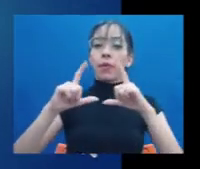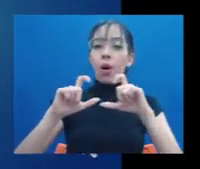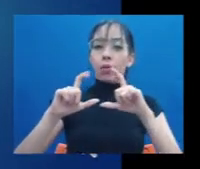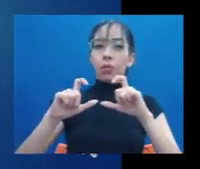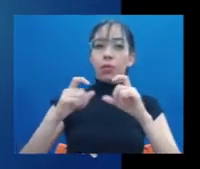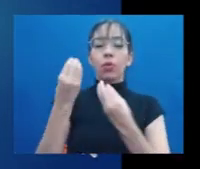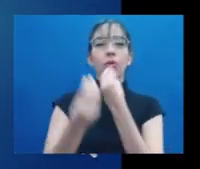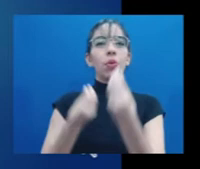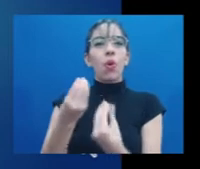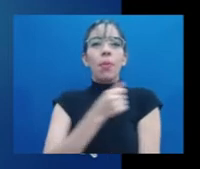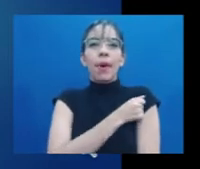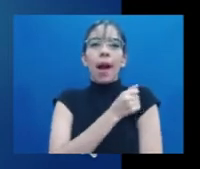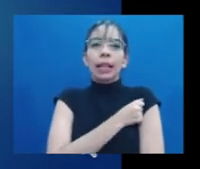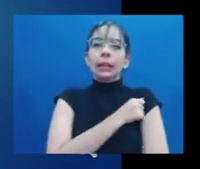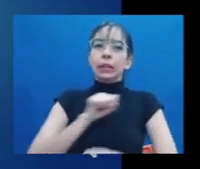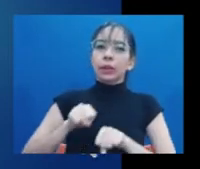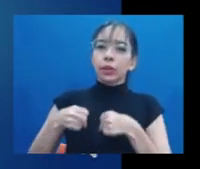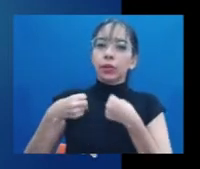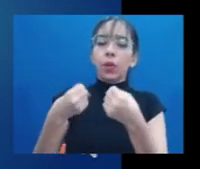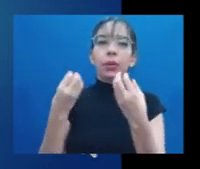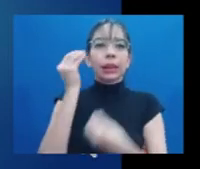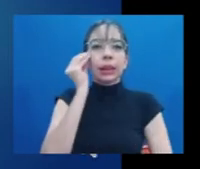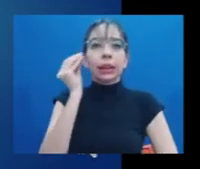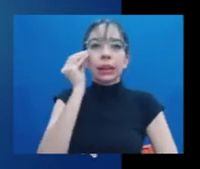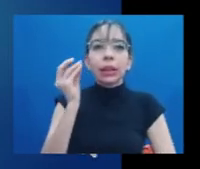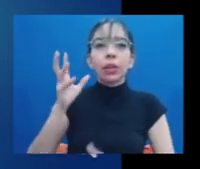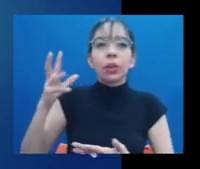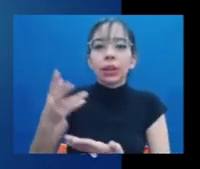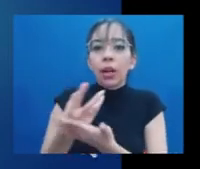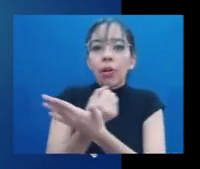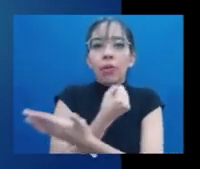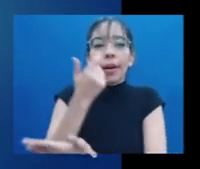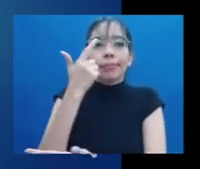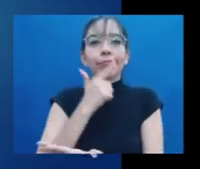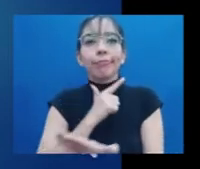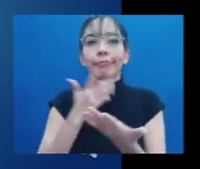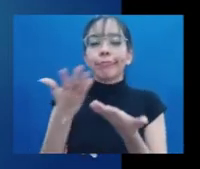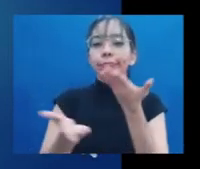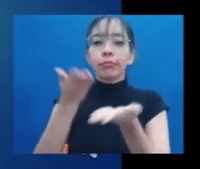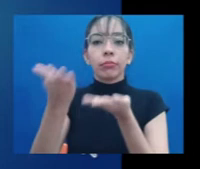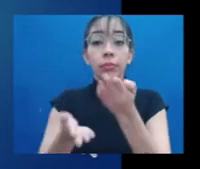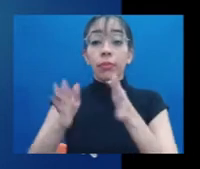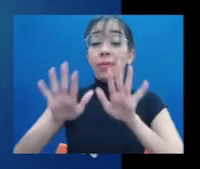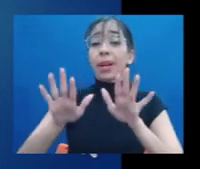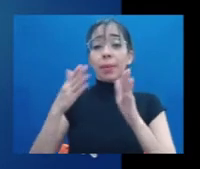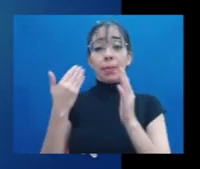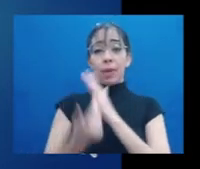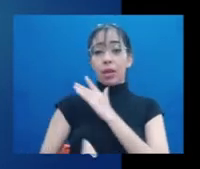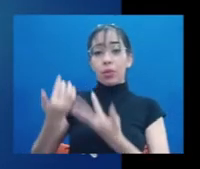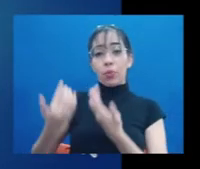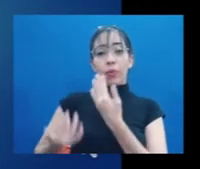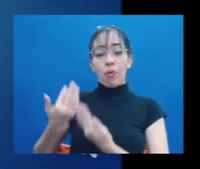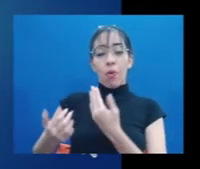Um esforço enorme que teve ali dos estudantes, dos pesquisadores, tentando salvar alguma coisa, né, após